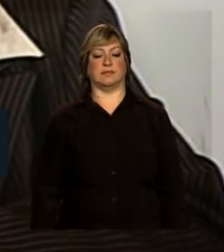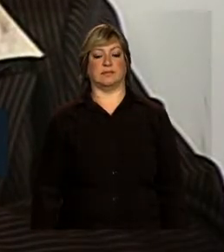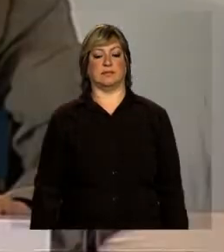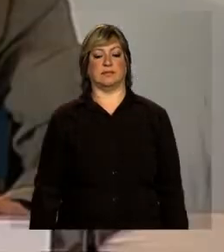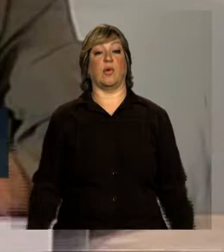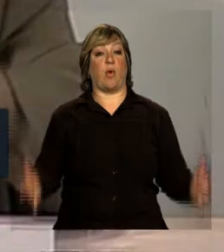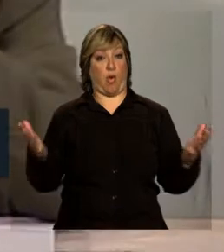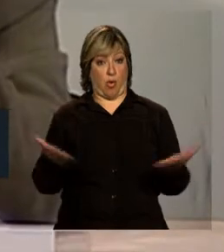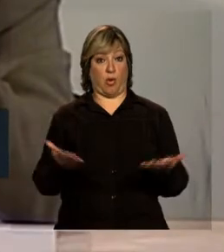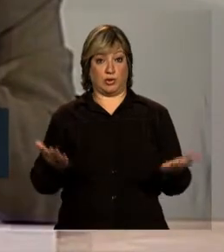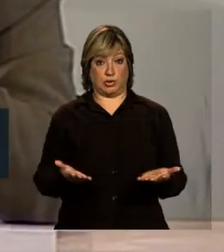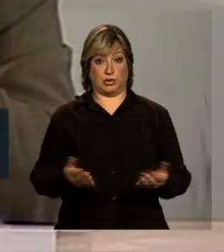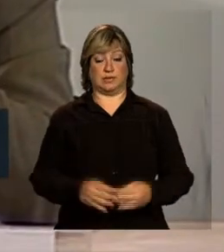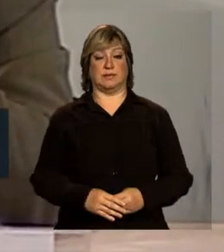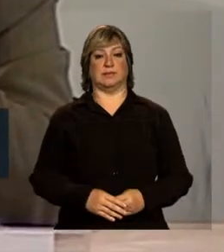Hoje,